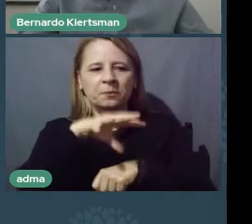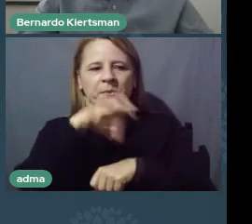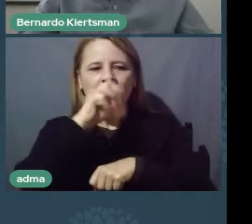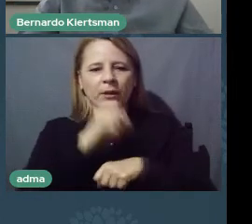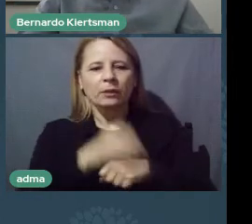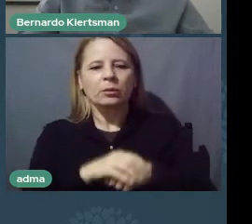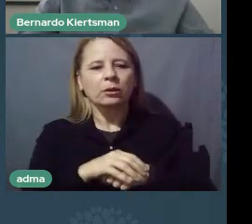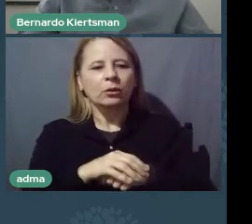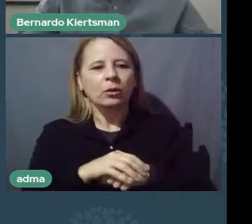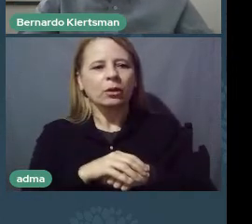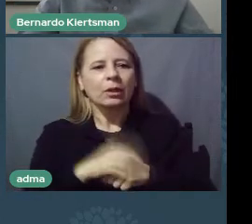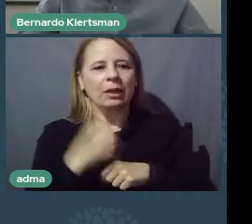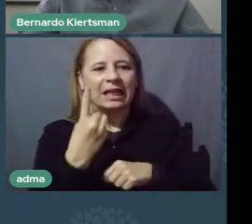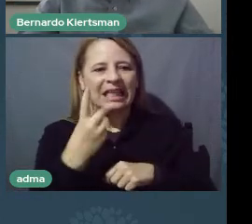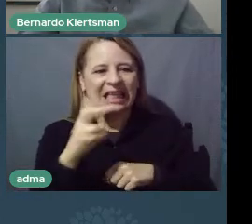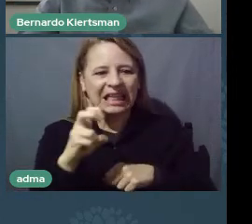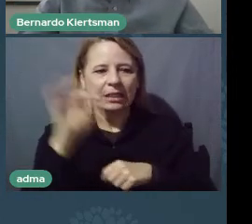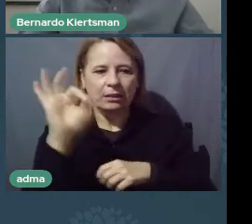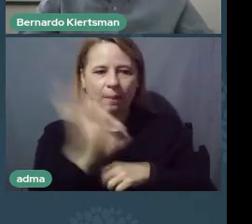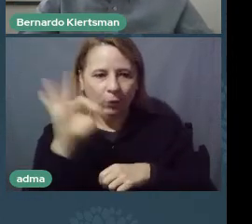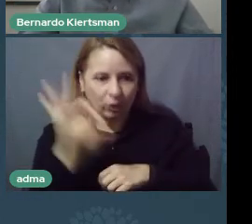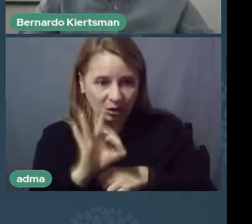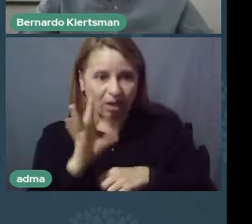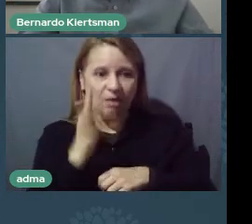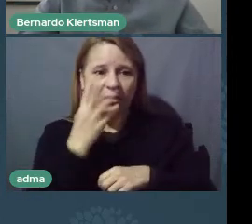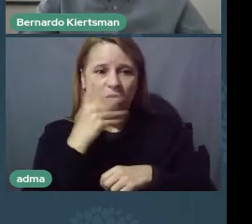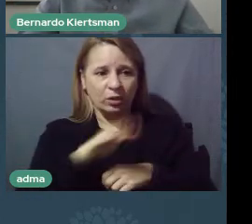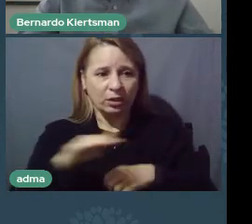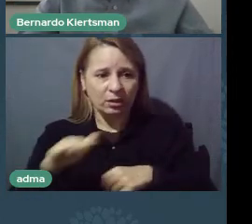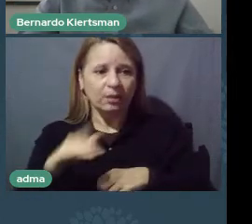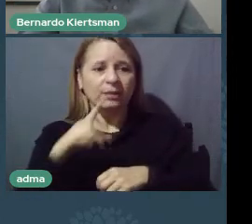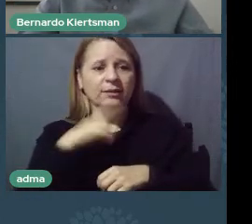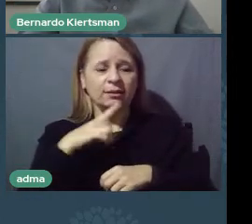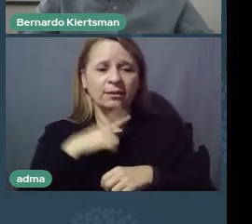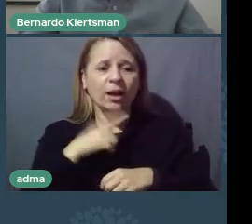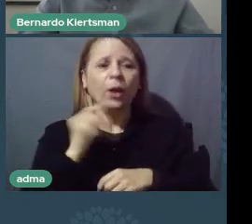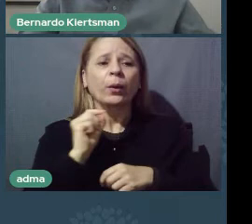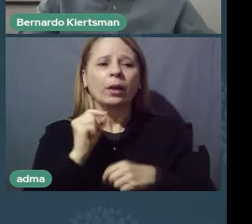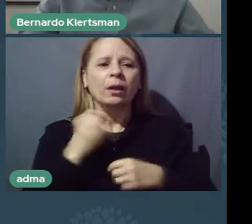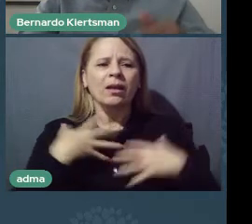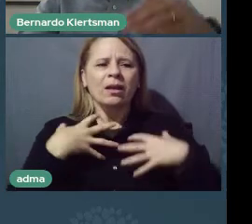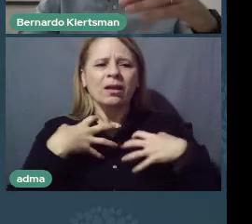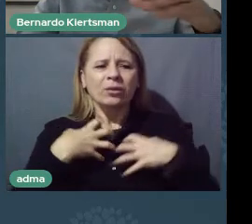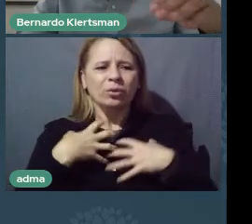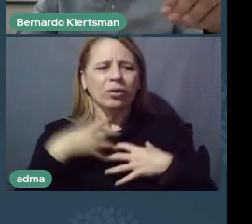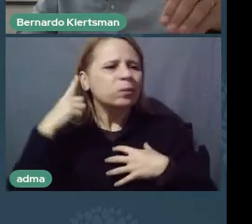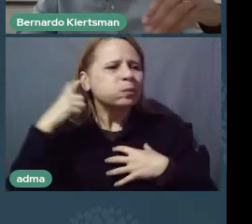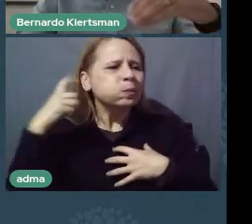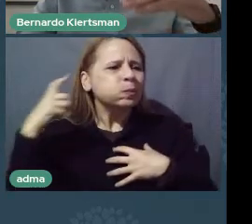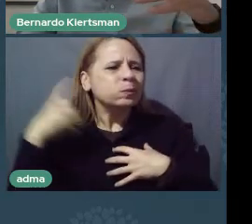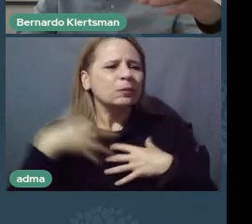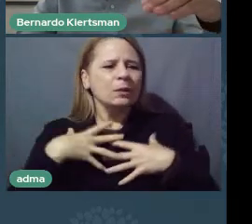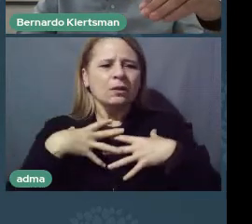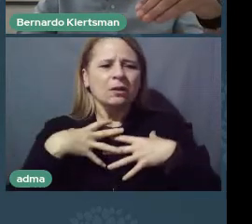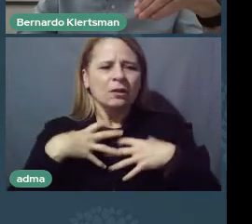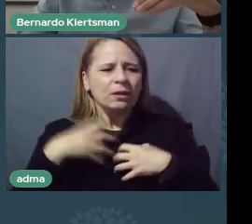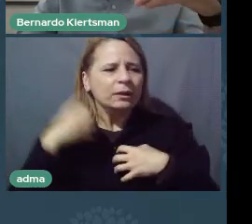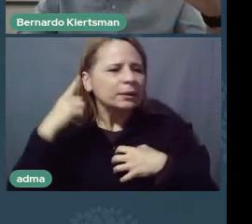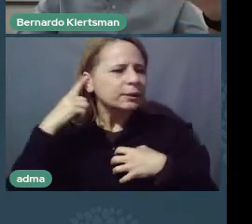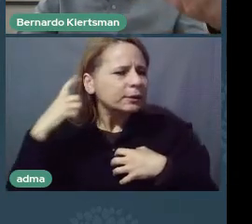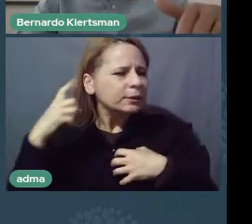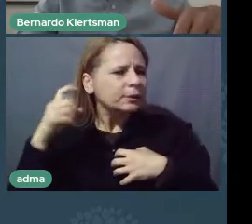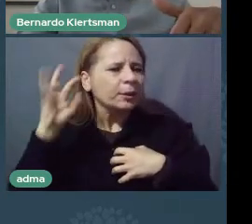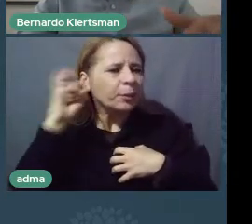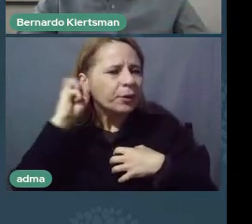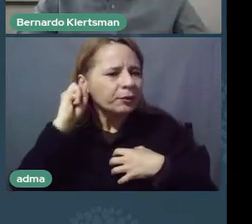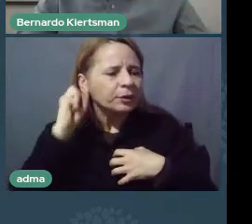aproximadamente 15% dessas crianças vão apresentar chiado. Isso em números atuais pode